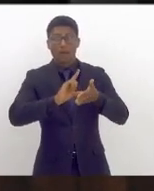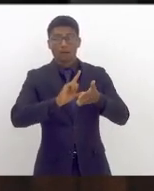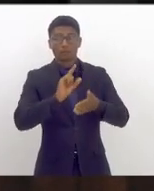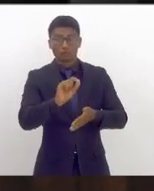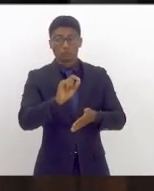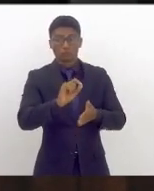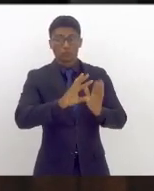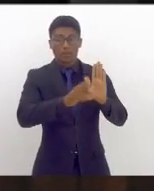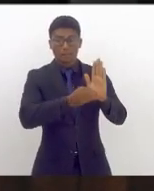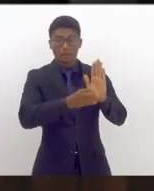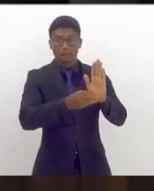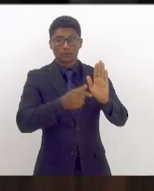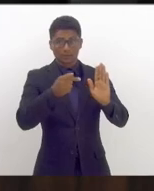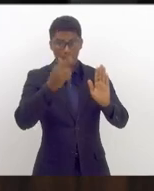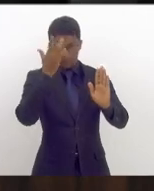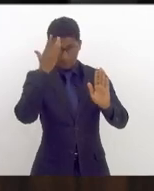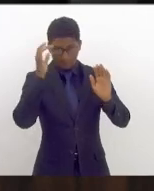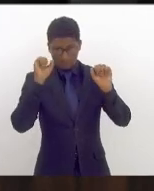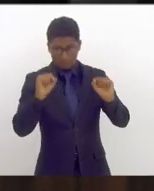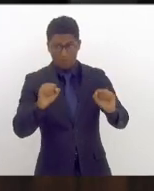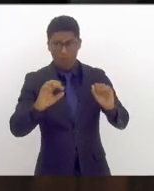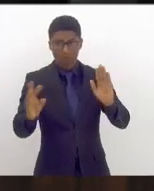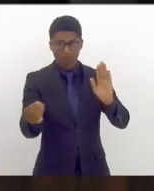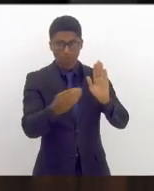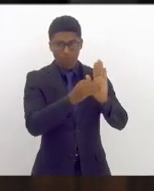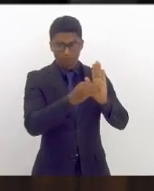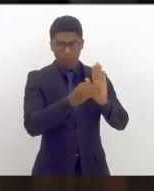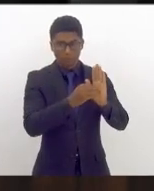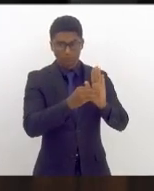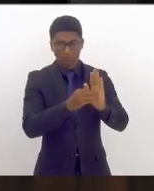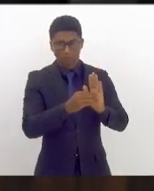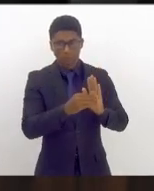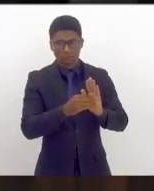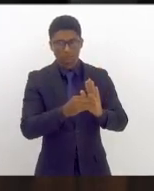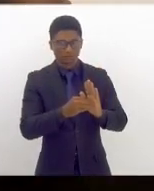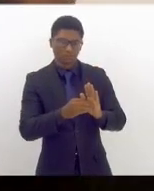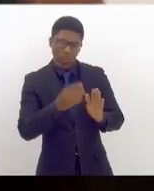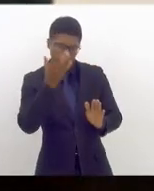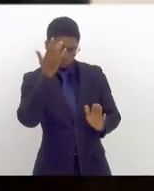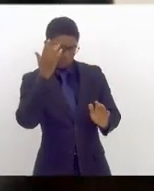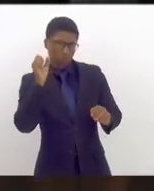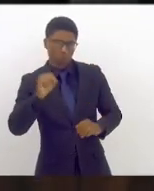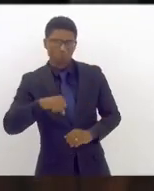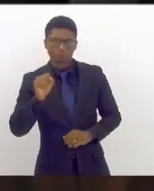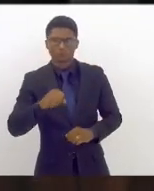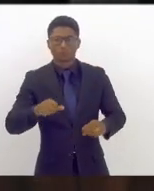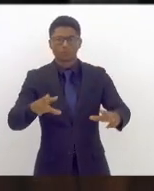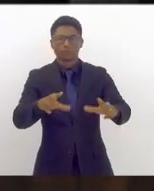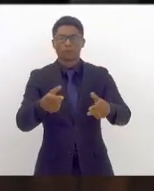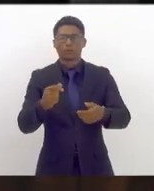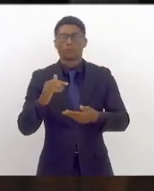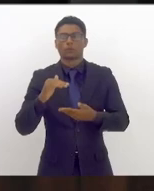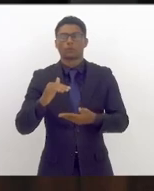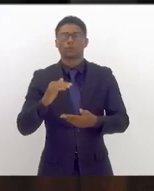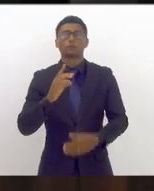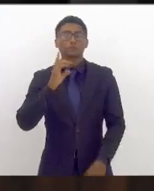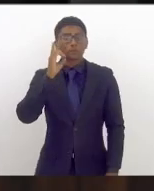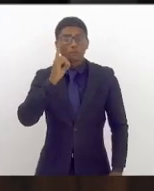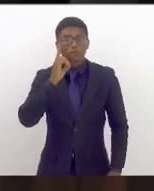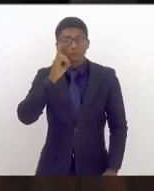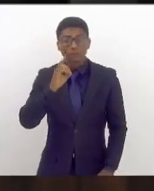recebeu sete metas Posso trazer amanhã problema né Por mim sim pela comissão de orçamento Deputado